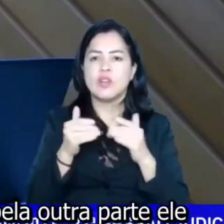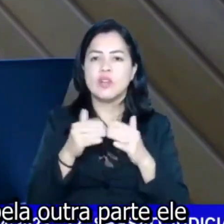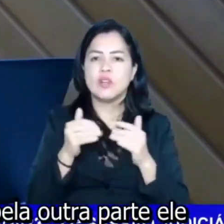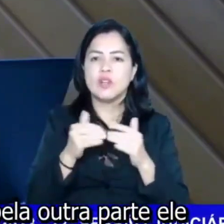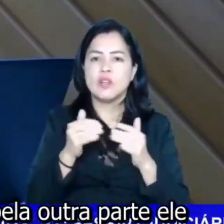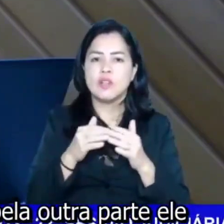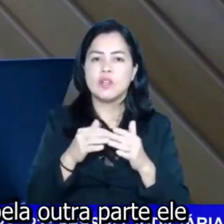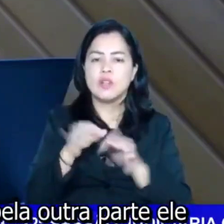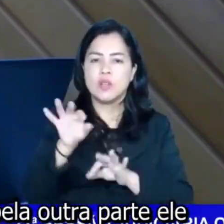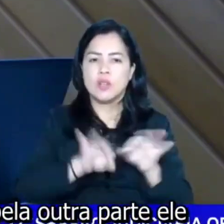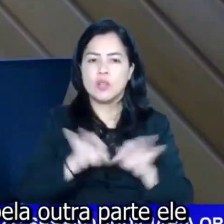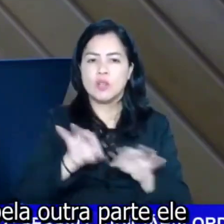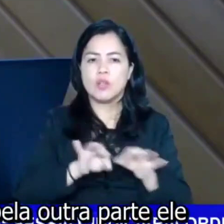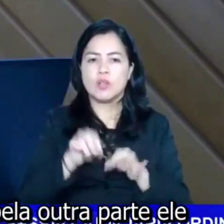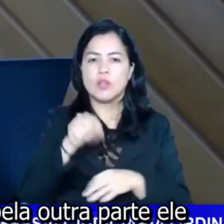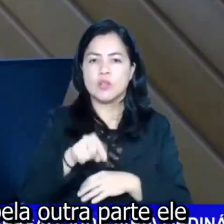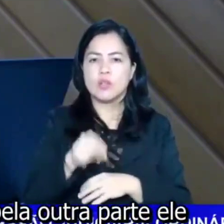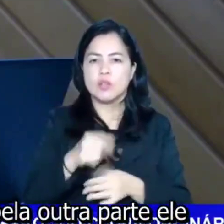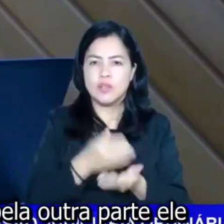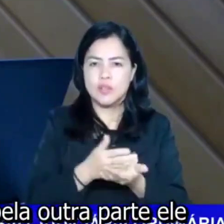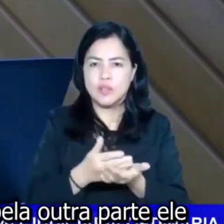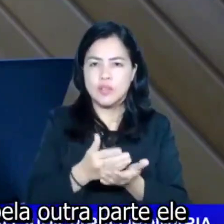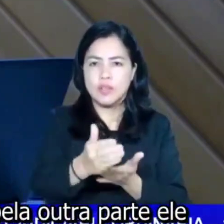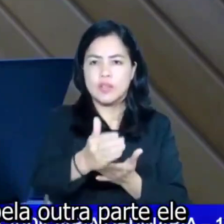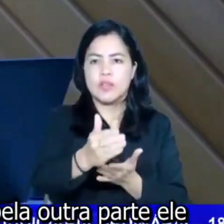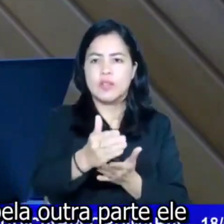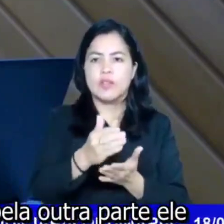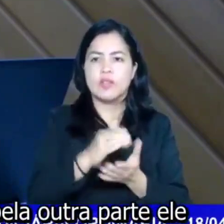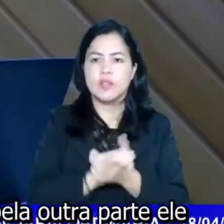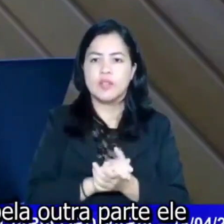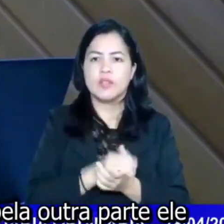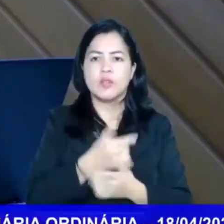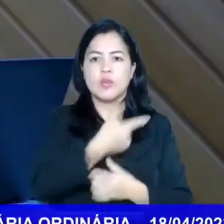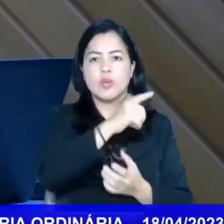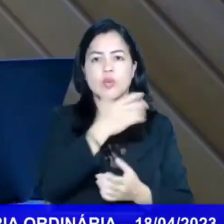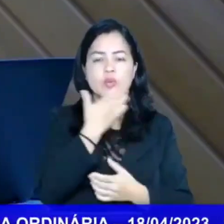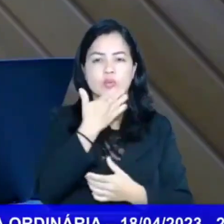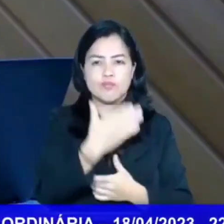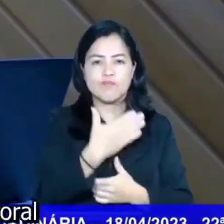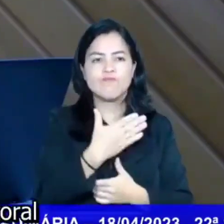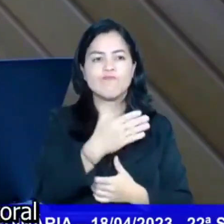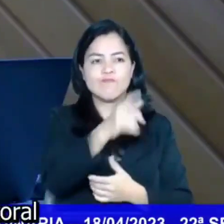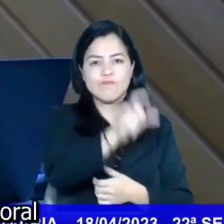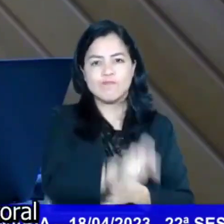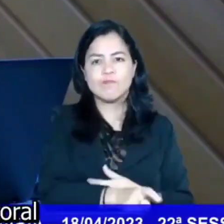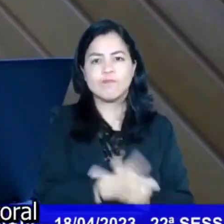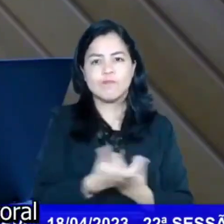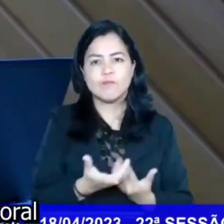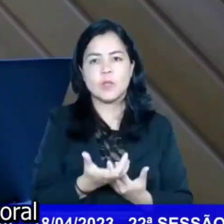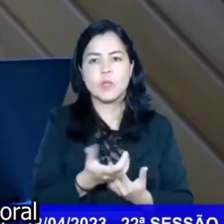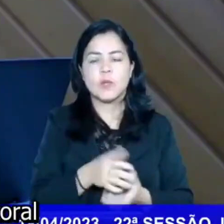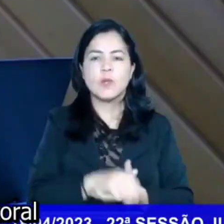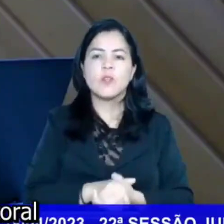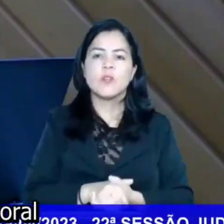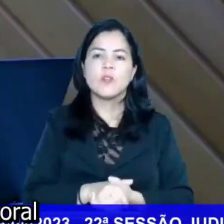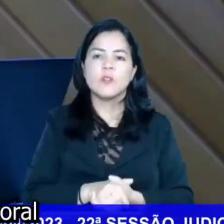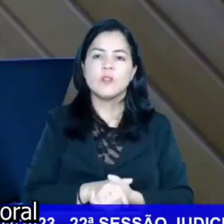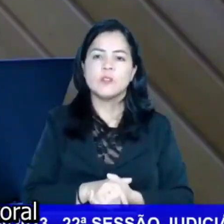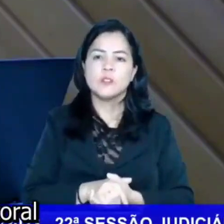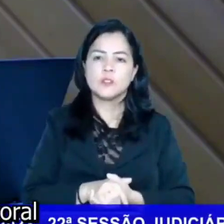pedido formulado desde o início pela outra parte, ele